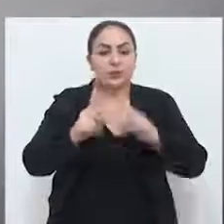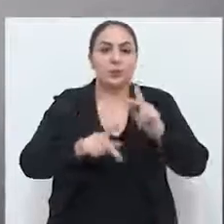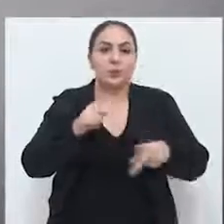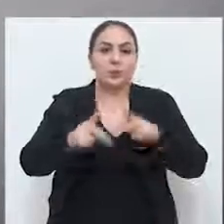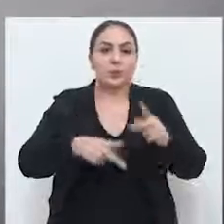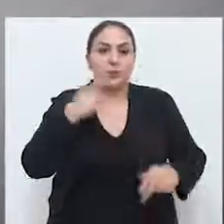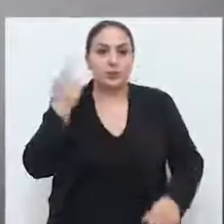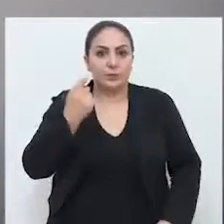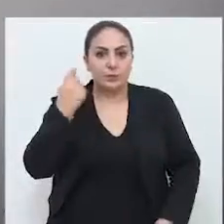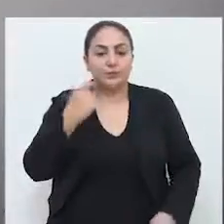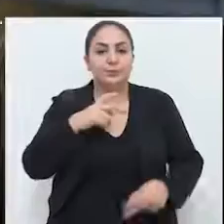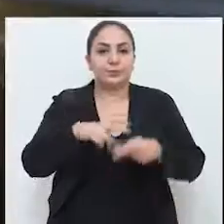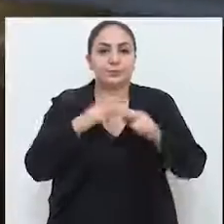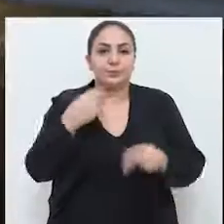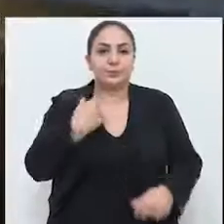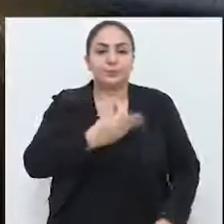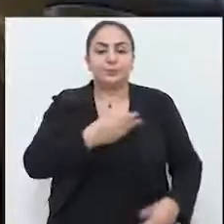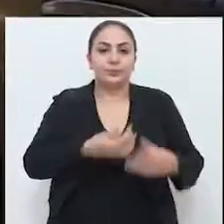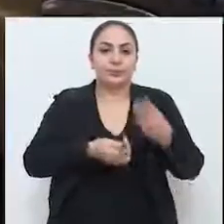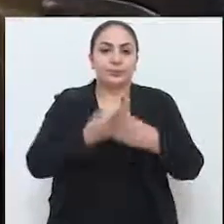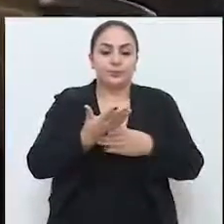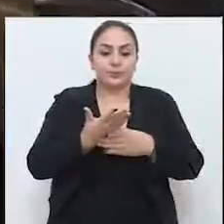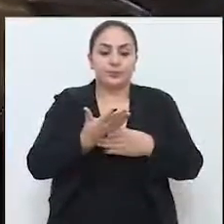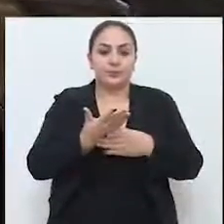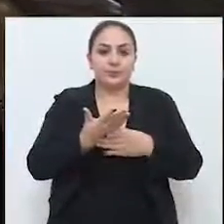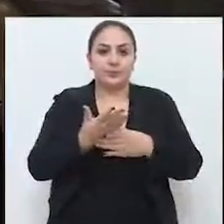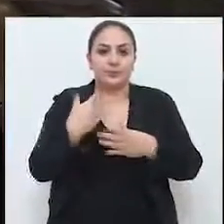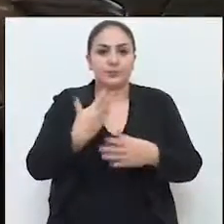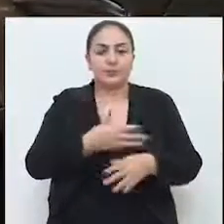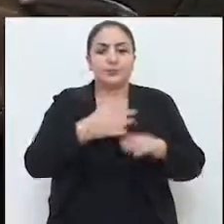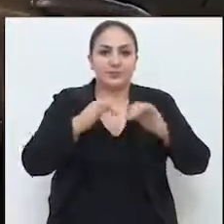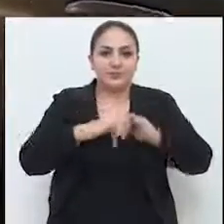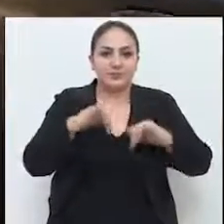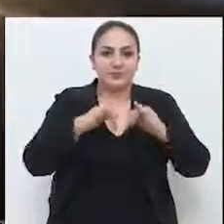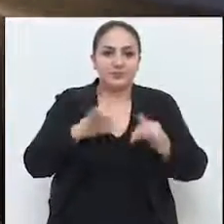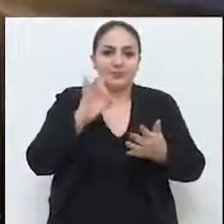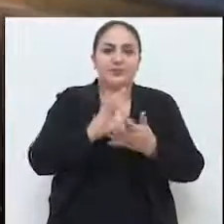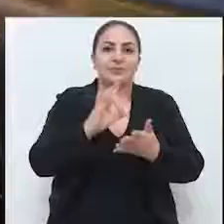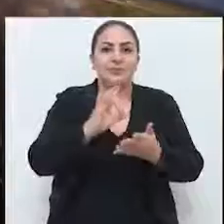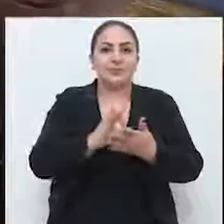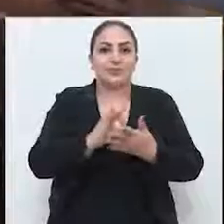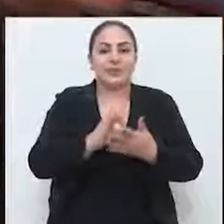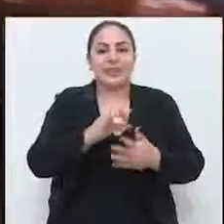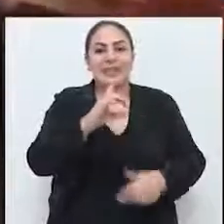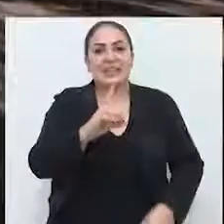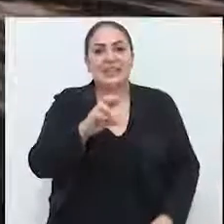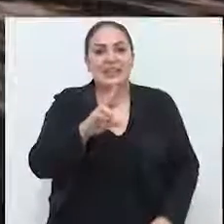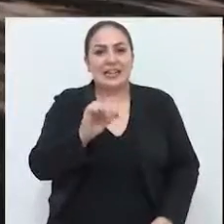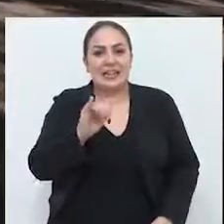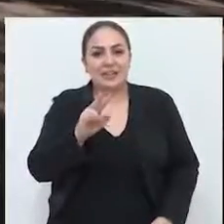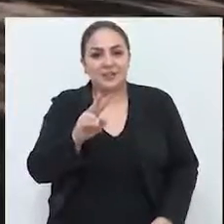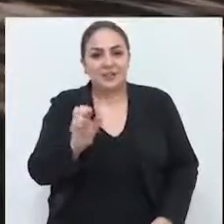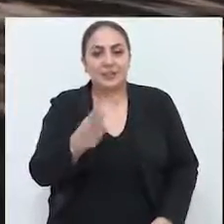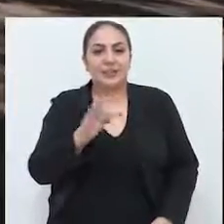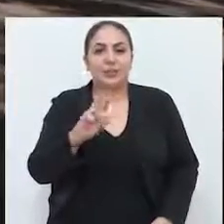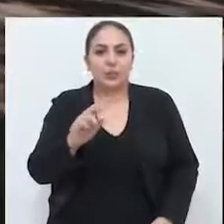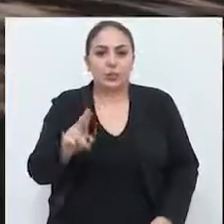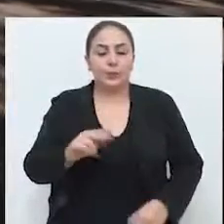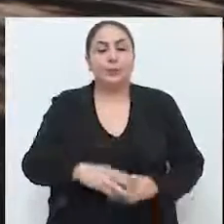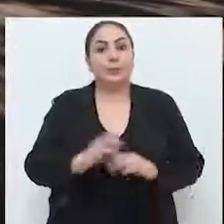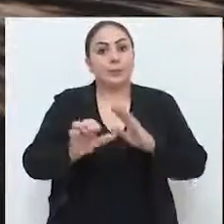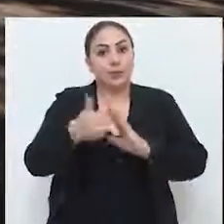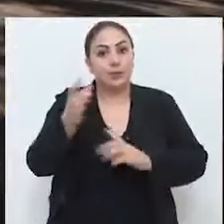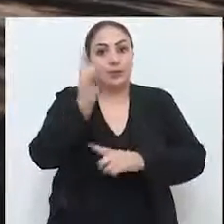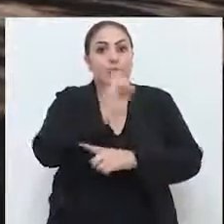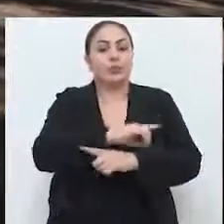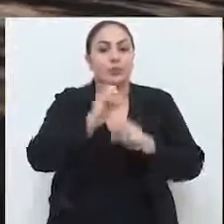ao povo gaúcho. Então nós criamos, basicamente, a nossa campanha ela vai se firmar em cima dos drive-thrus. No primeiro dia do sistema